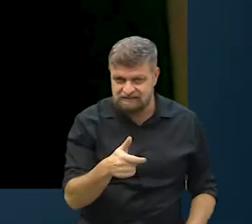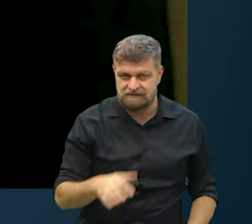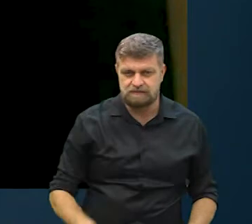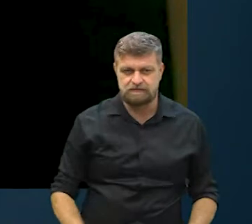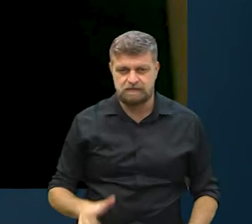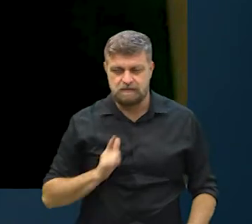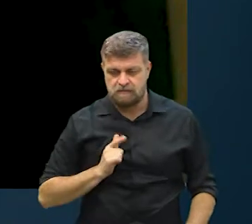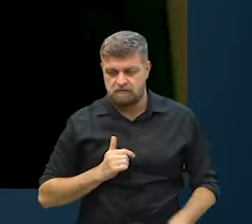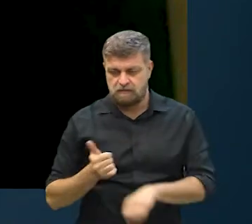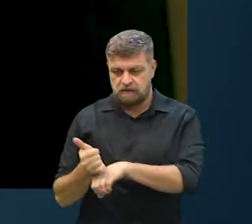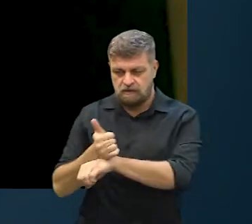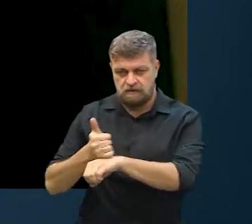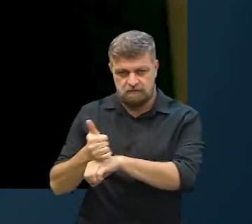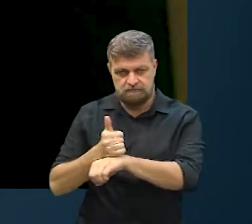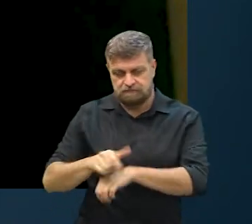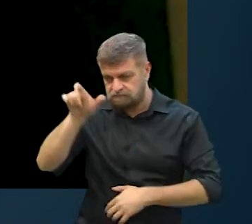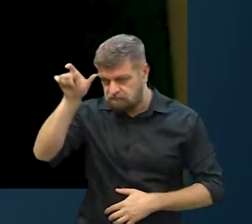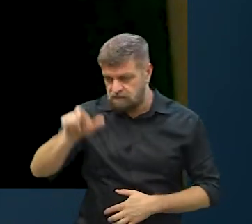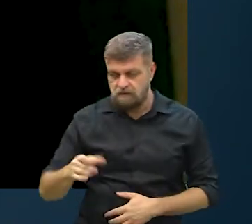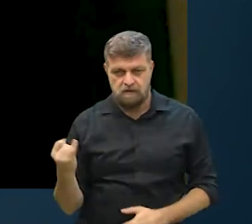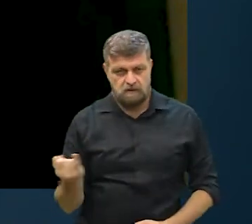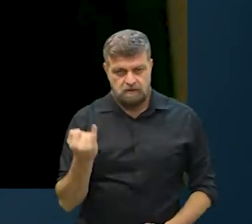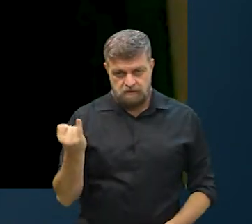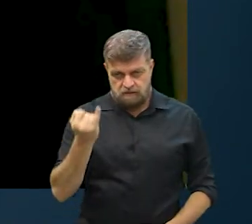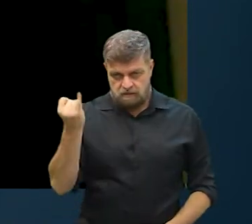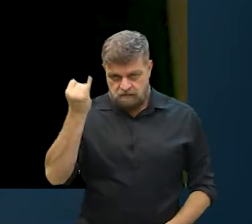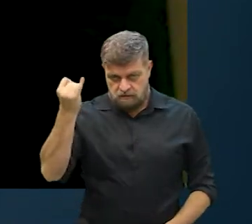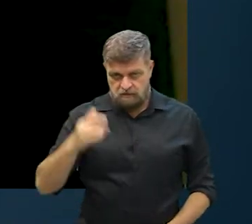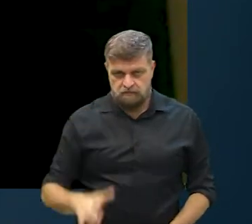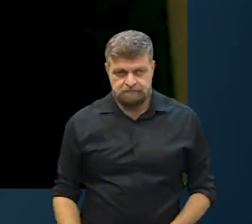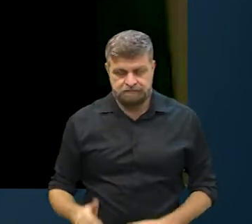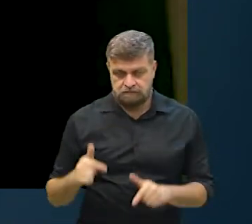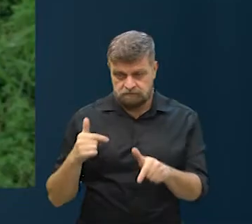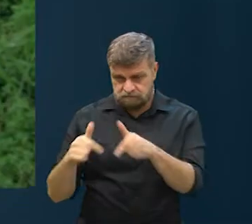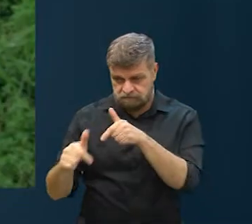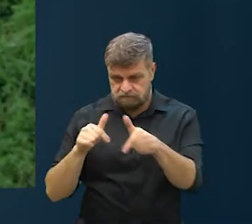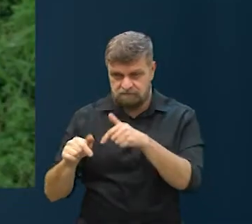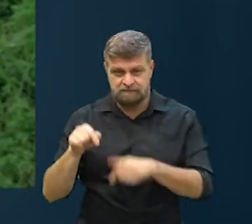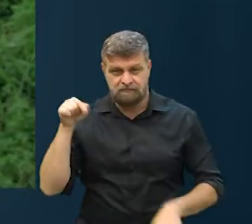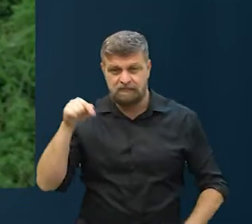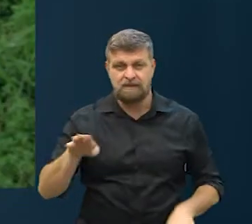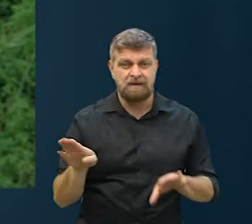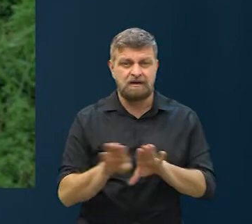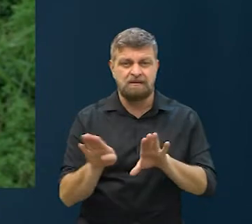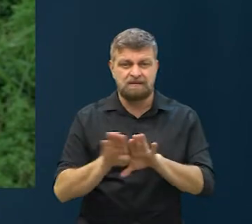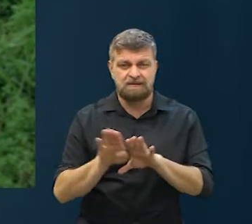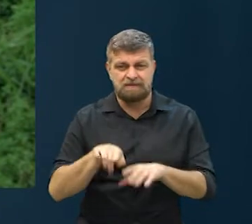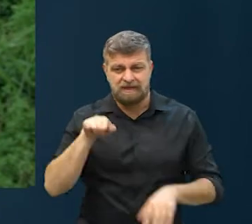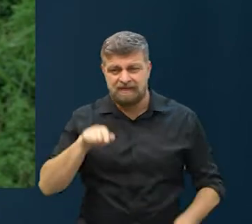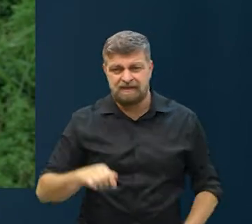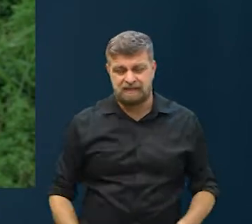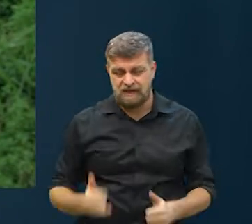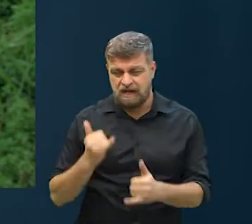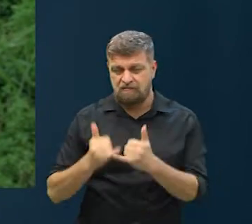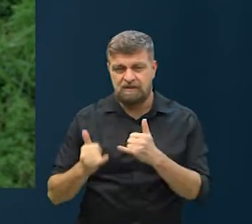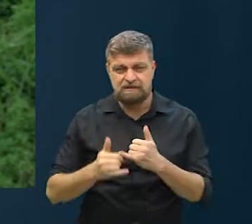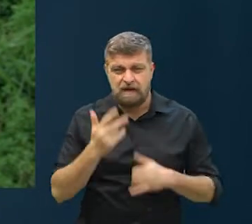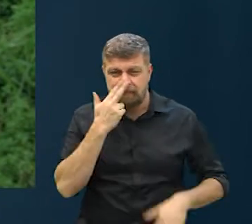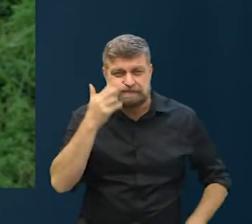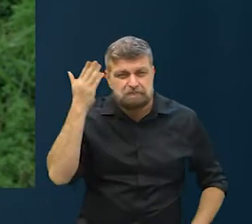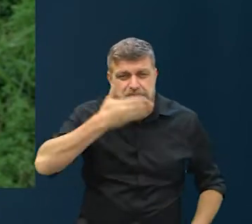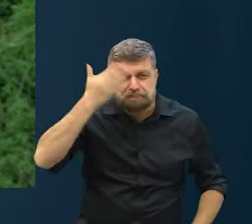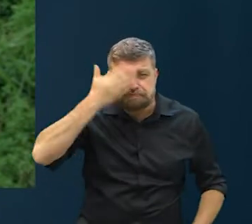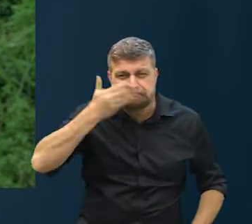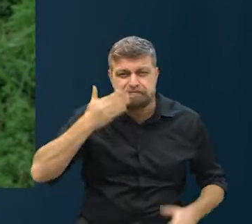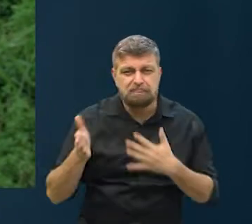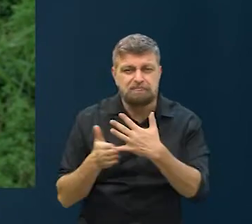né? Esse profissional é um profissional extremamente importante na cadeia, mas é um profissional também que ele passa quase sendo